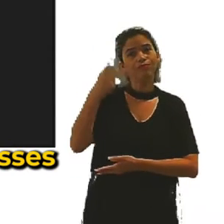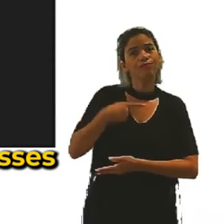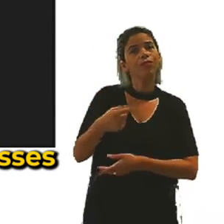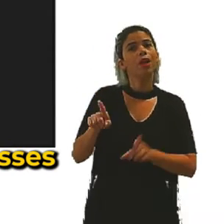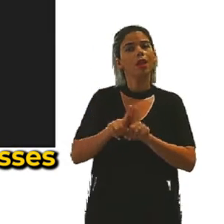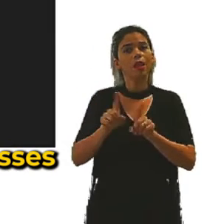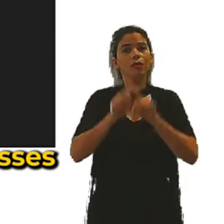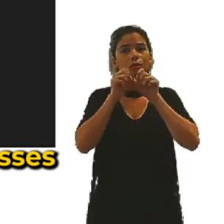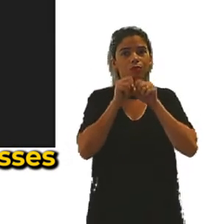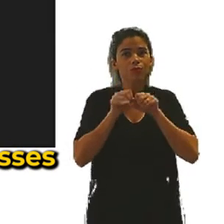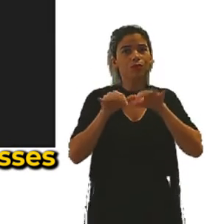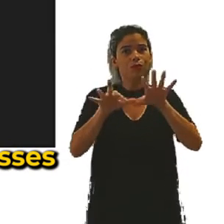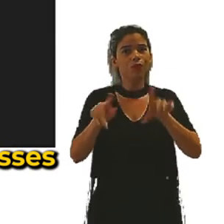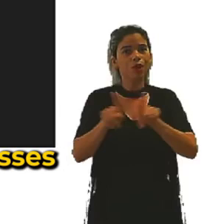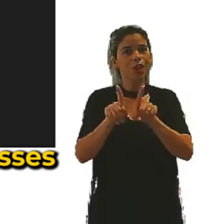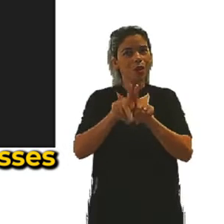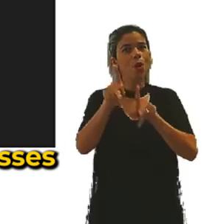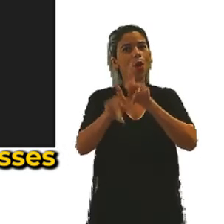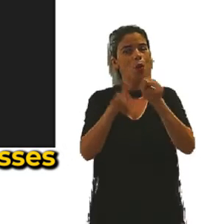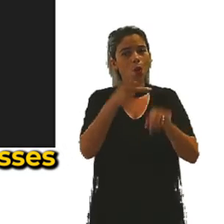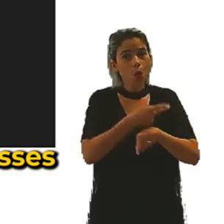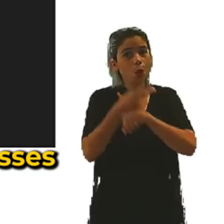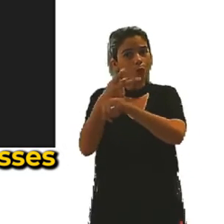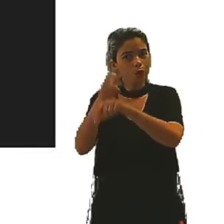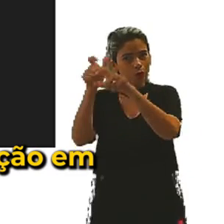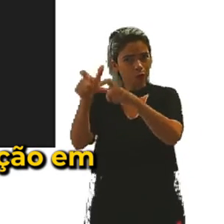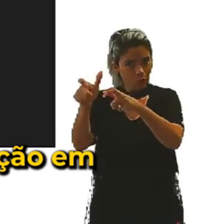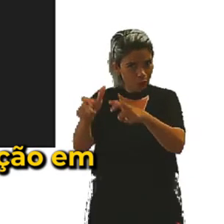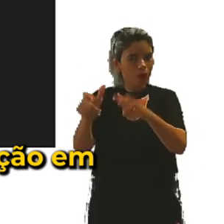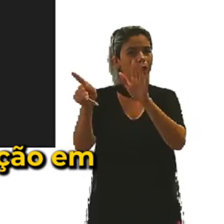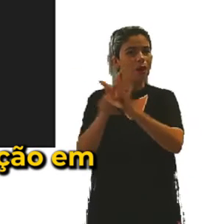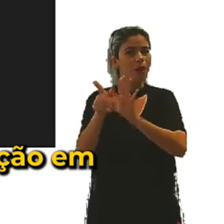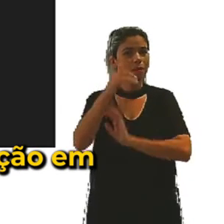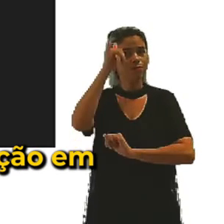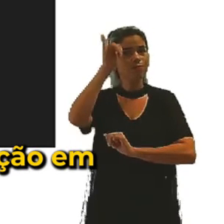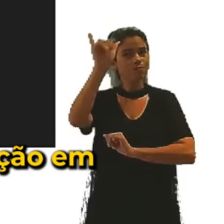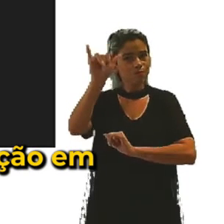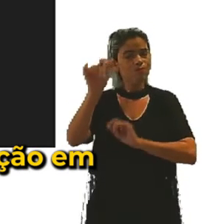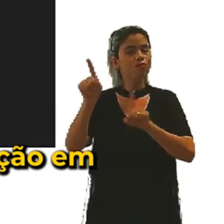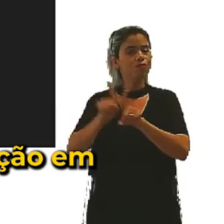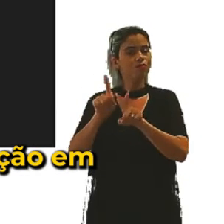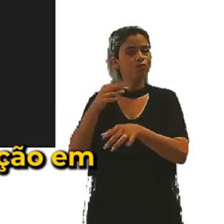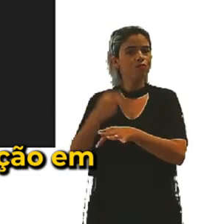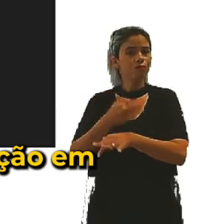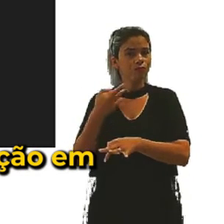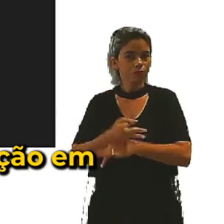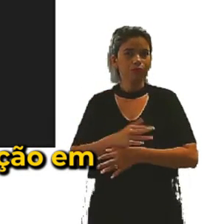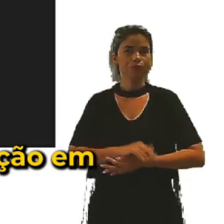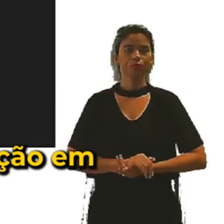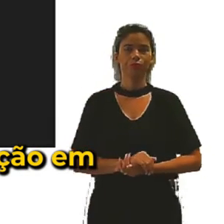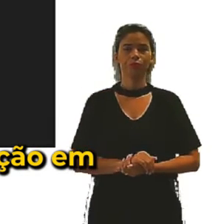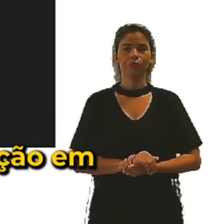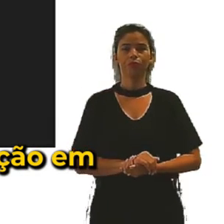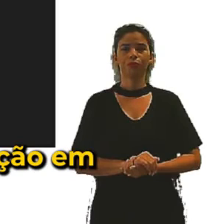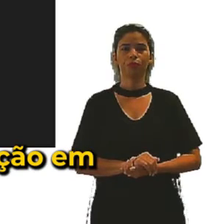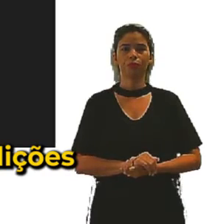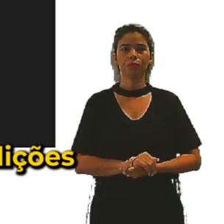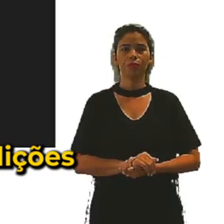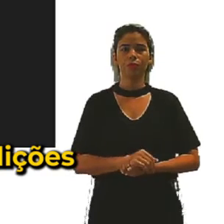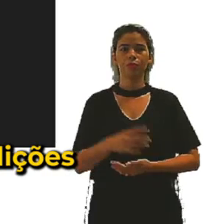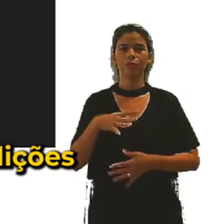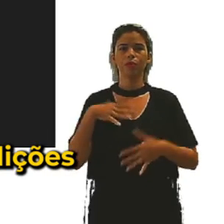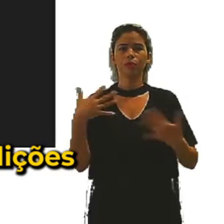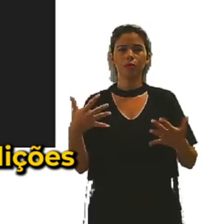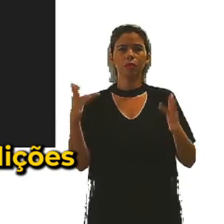e também a população possa procurar esse serviço para prevenção e enfrentamento. Na atuação em rede,